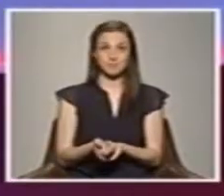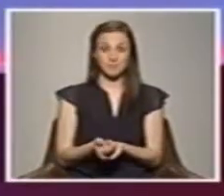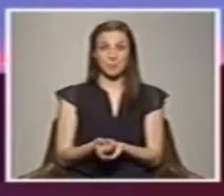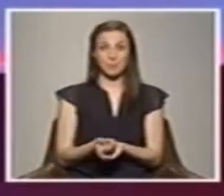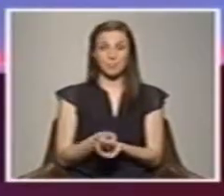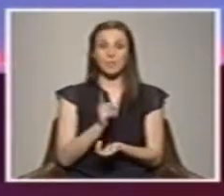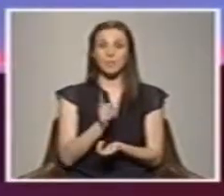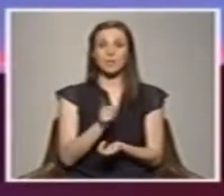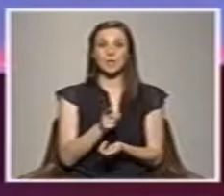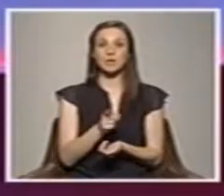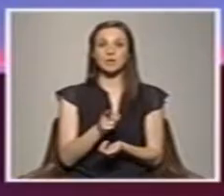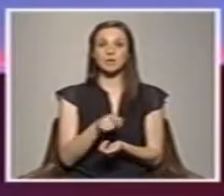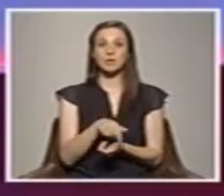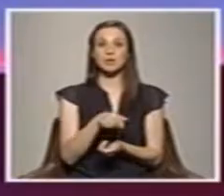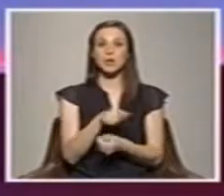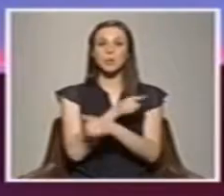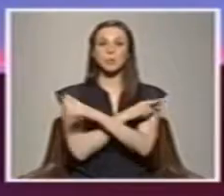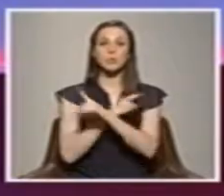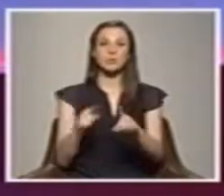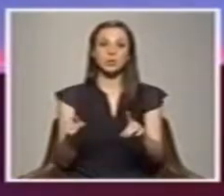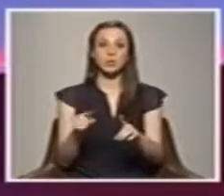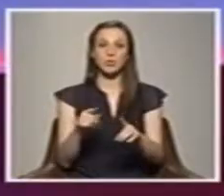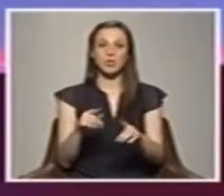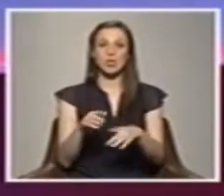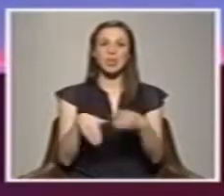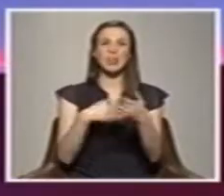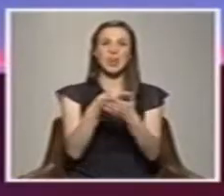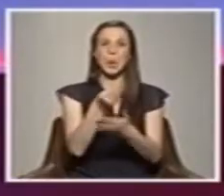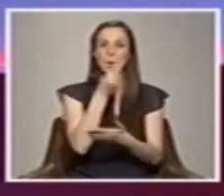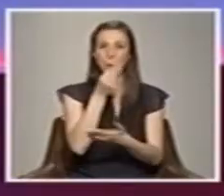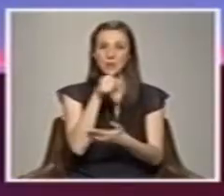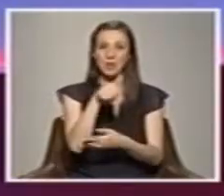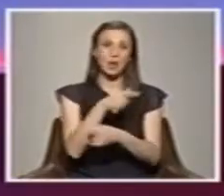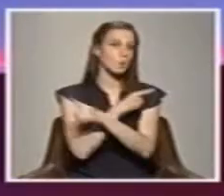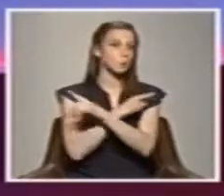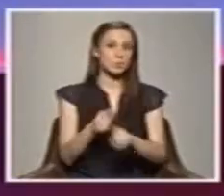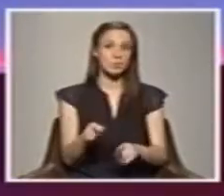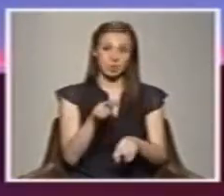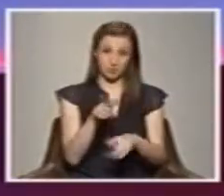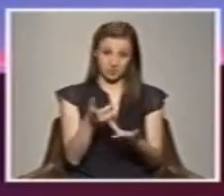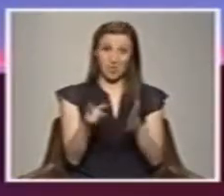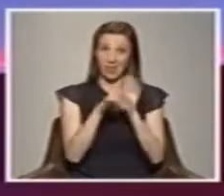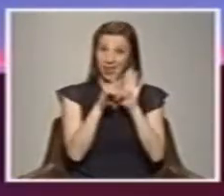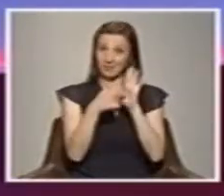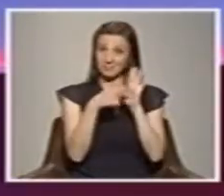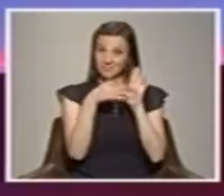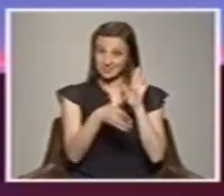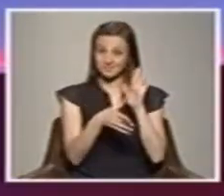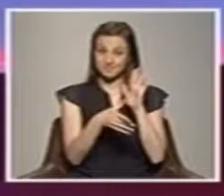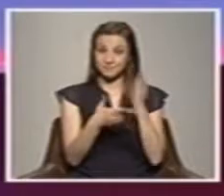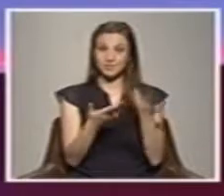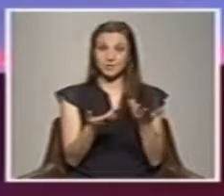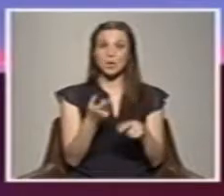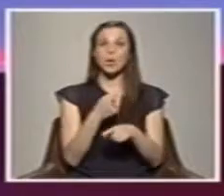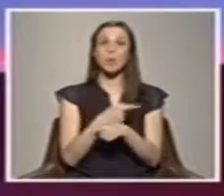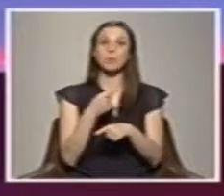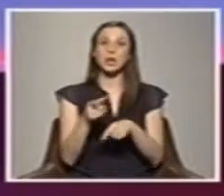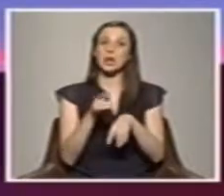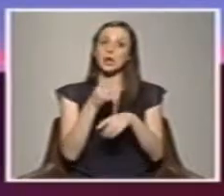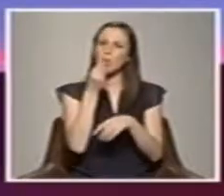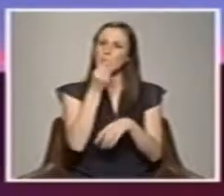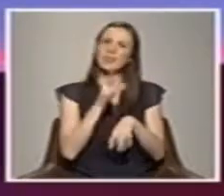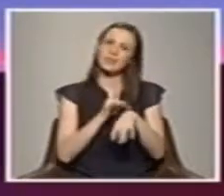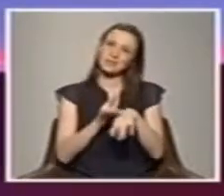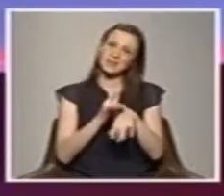era interpretada como proibitiva da doação deste tipo de alimentos, justamente por estas questões, porque eles de facto são mais perecíveis do que os